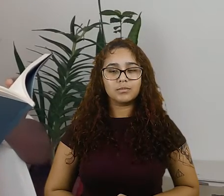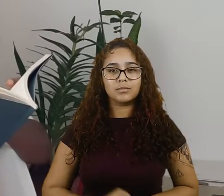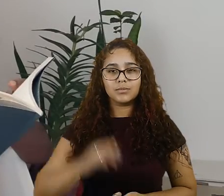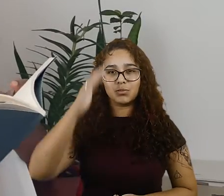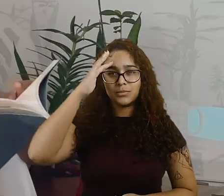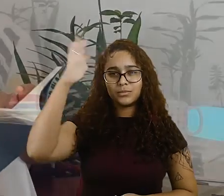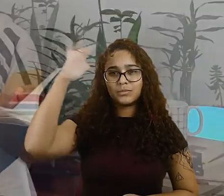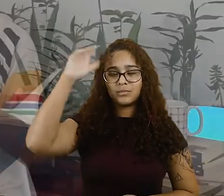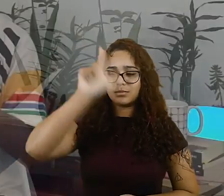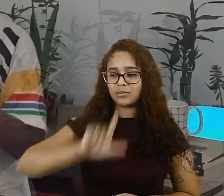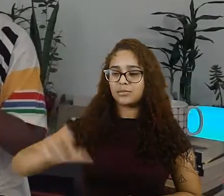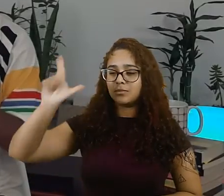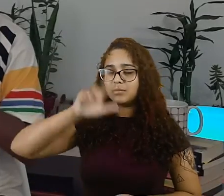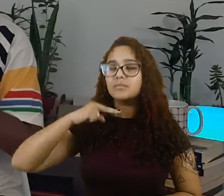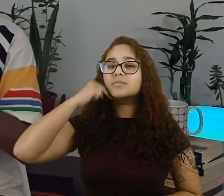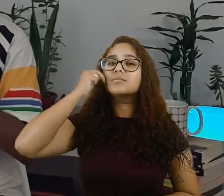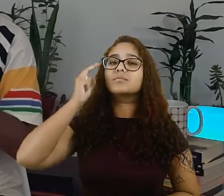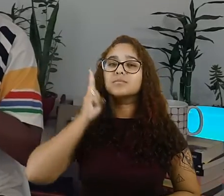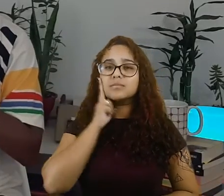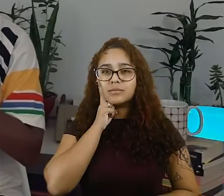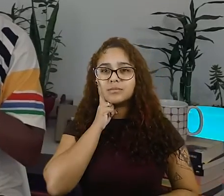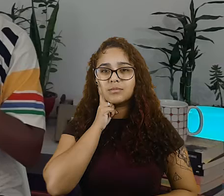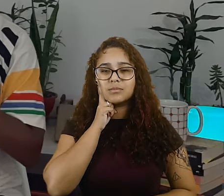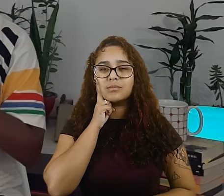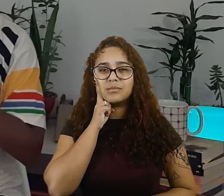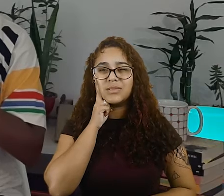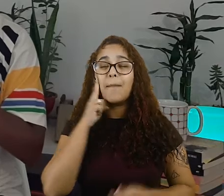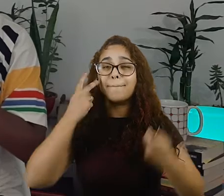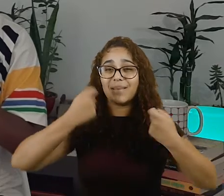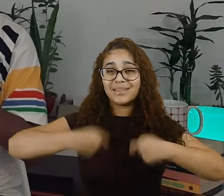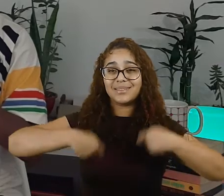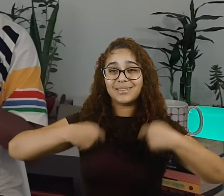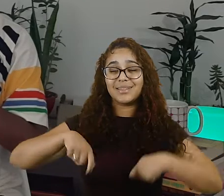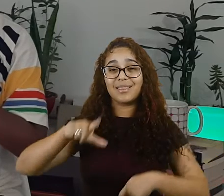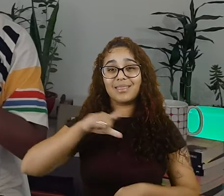nós. Pensando em literatura negra,